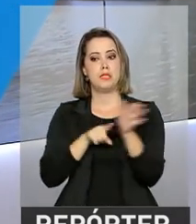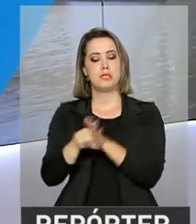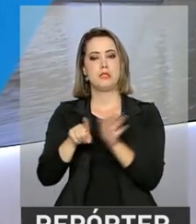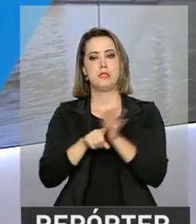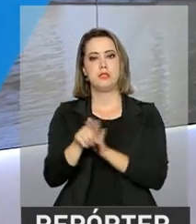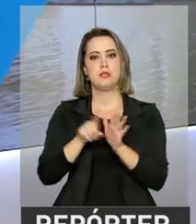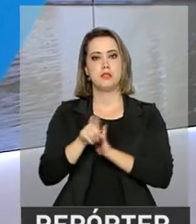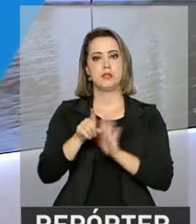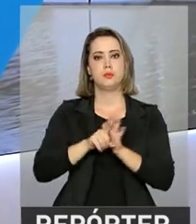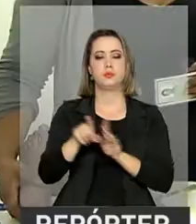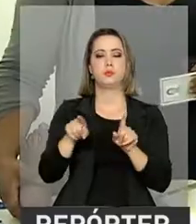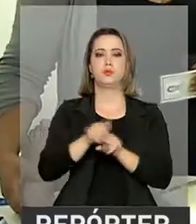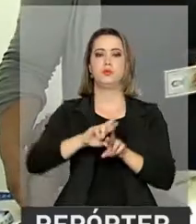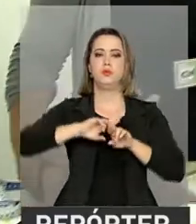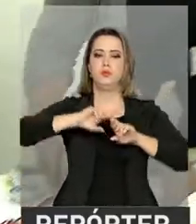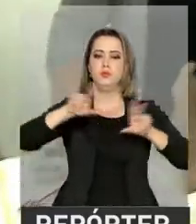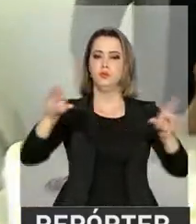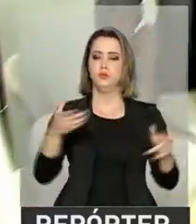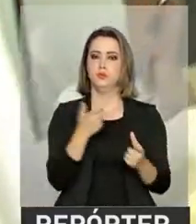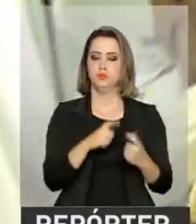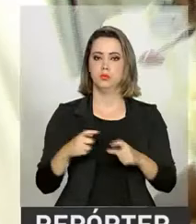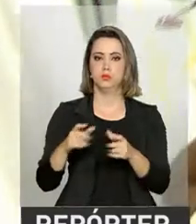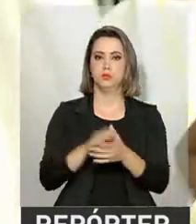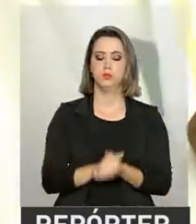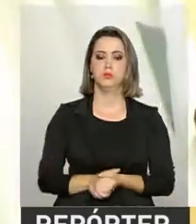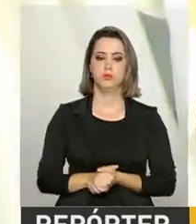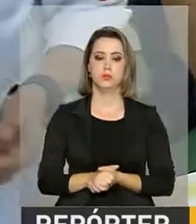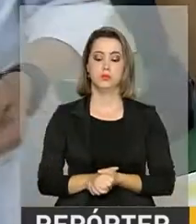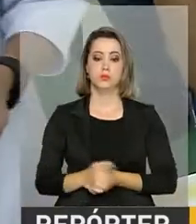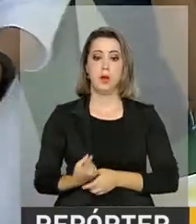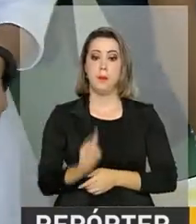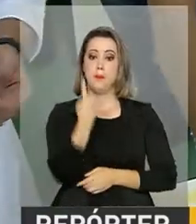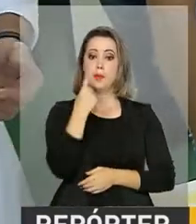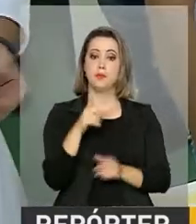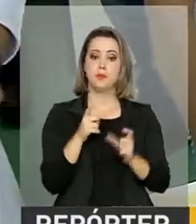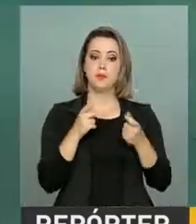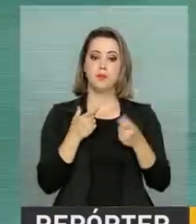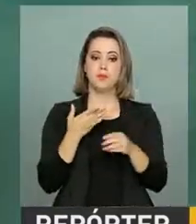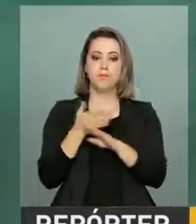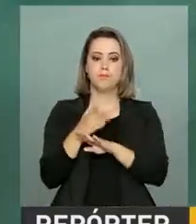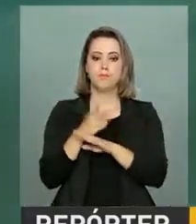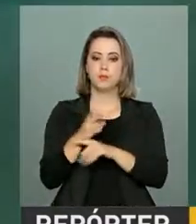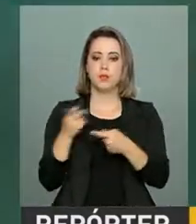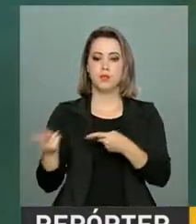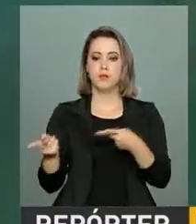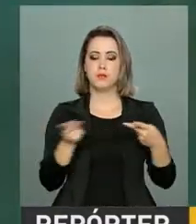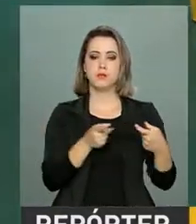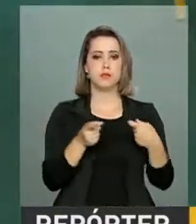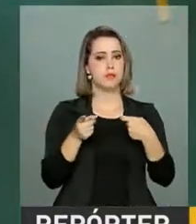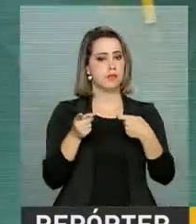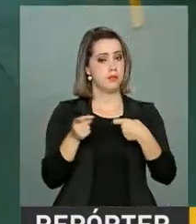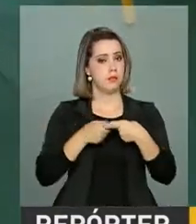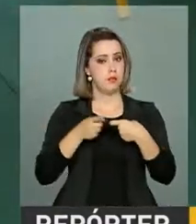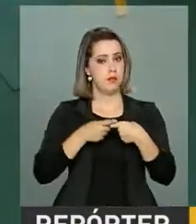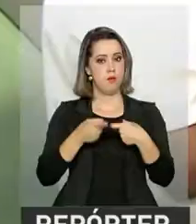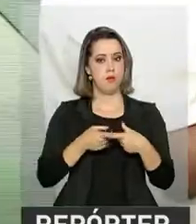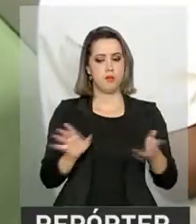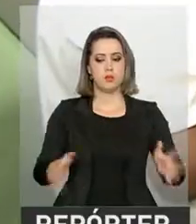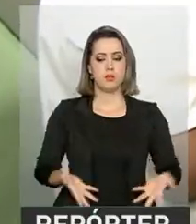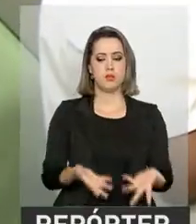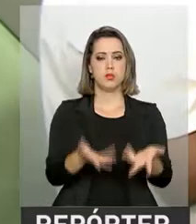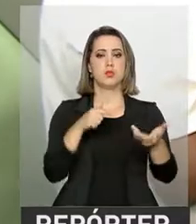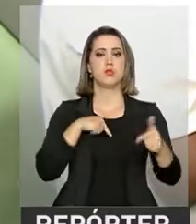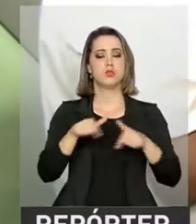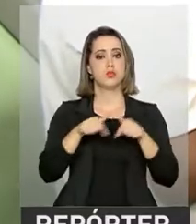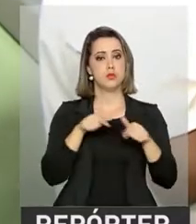ortopedia a primeira consulta a internação as atividades que incentivam o movimento a